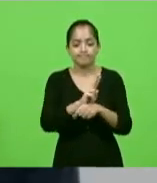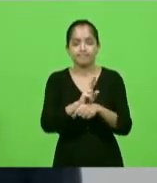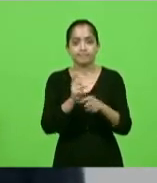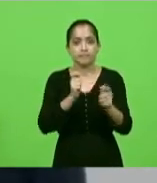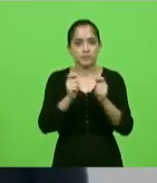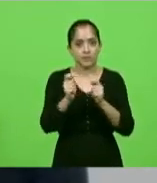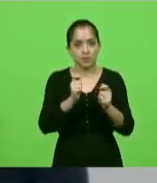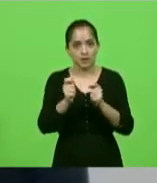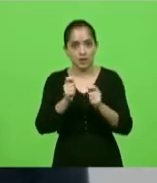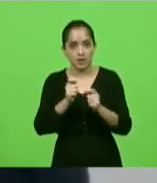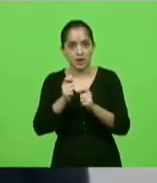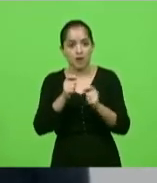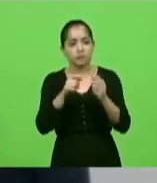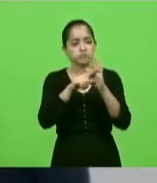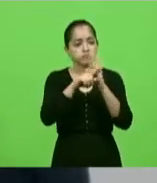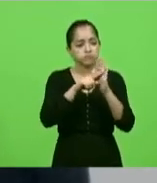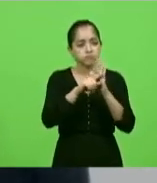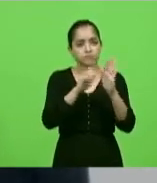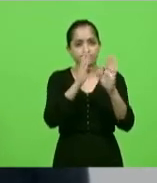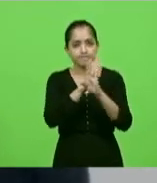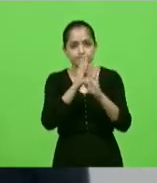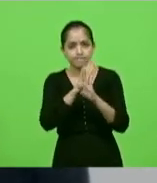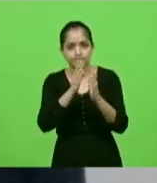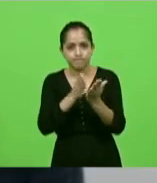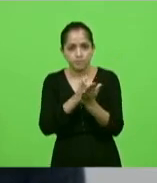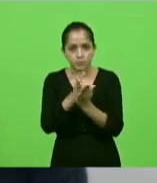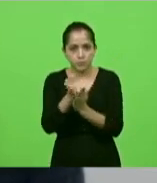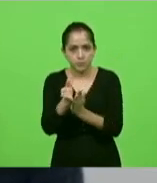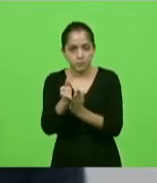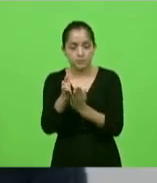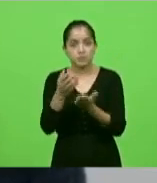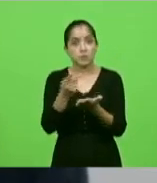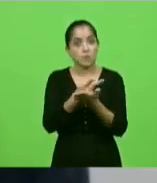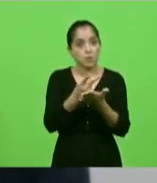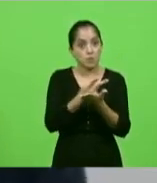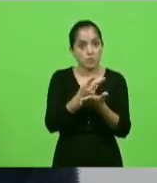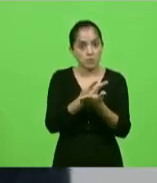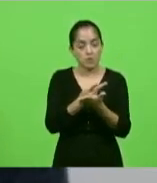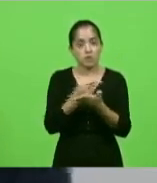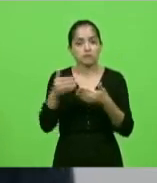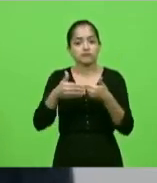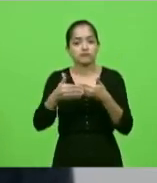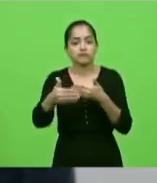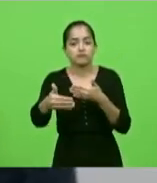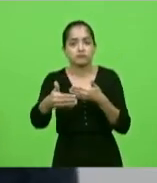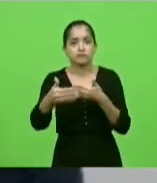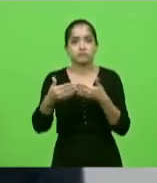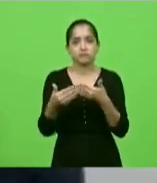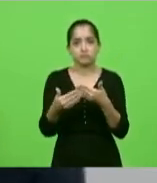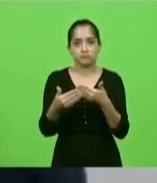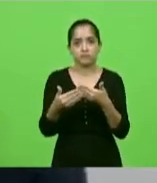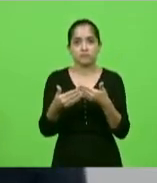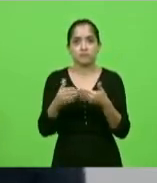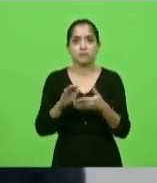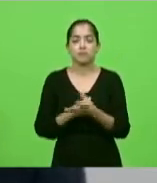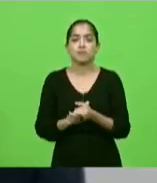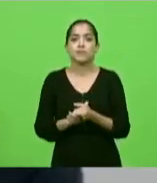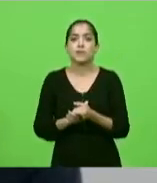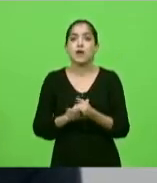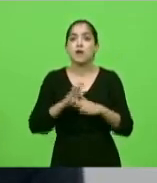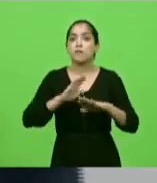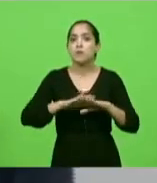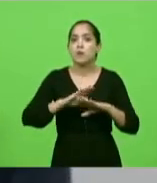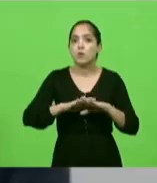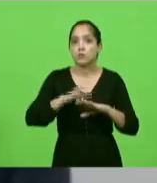do Estado a fim de apurar os desvios de condutas, o que, por consequência, a uma, faz irritar a